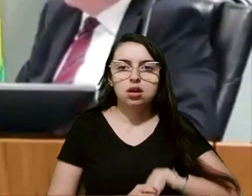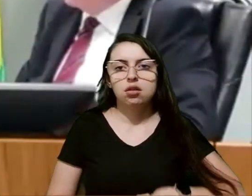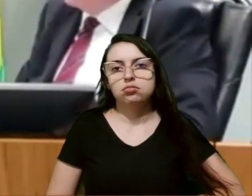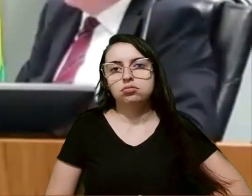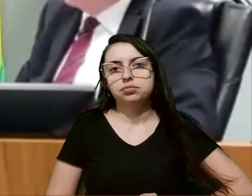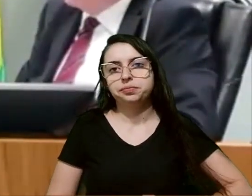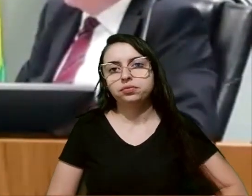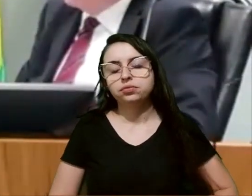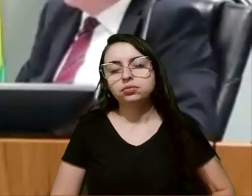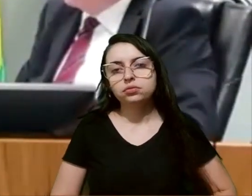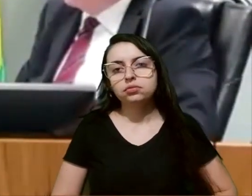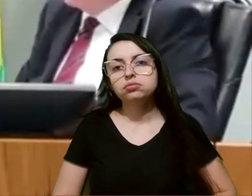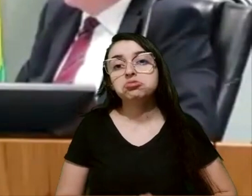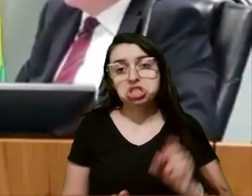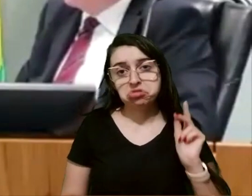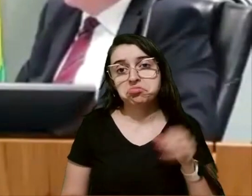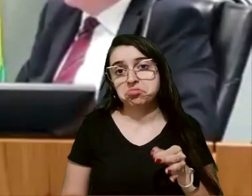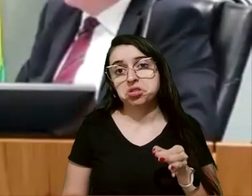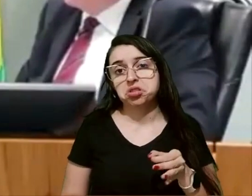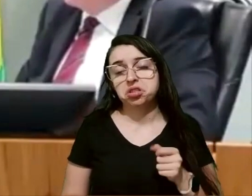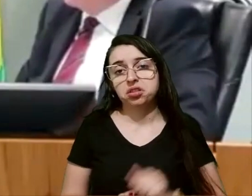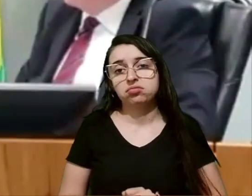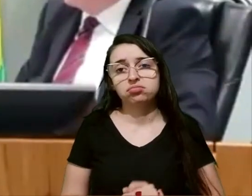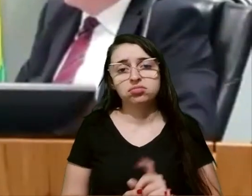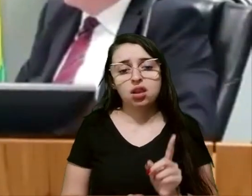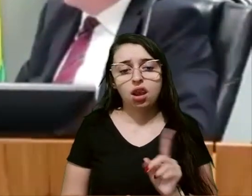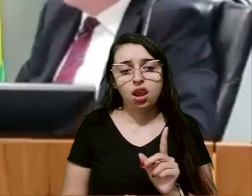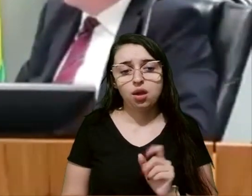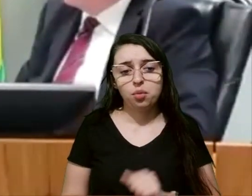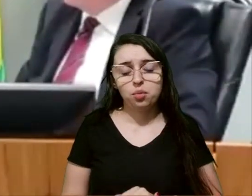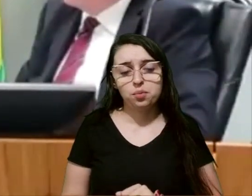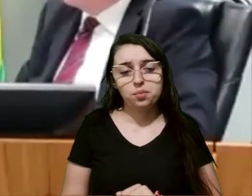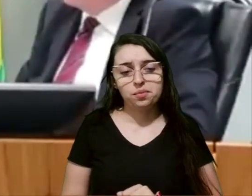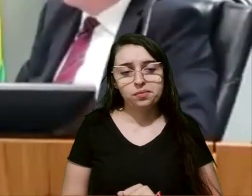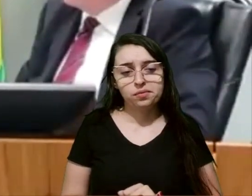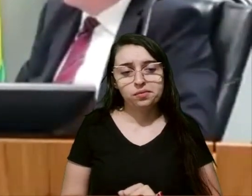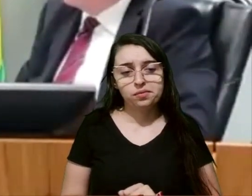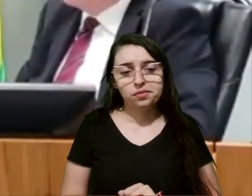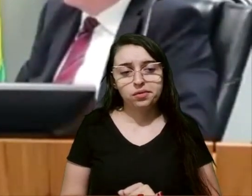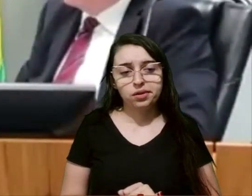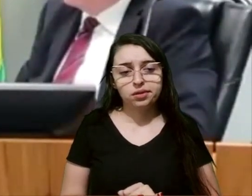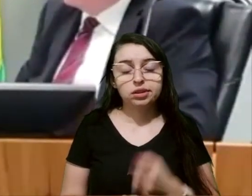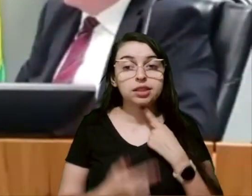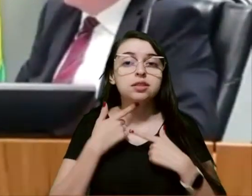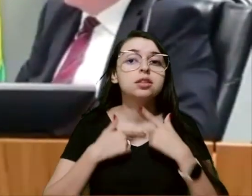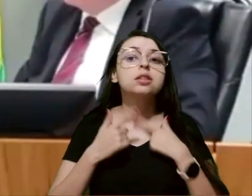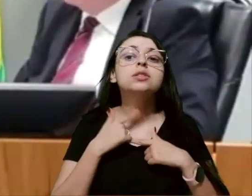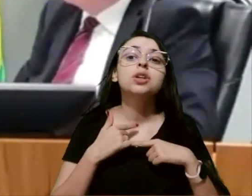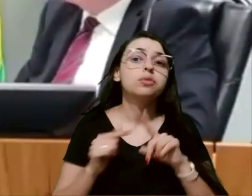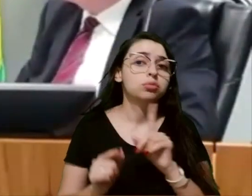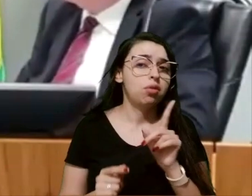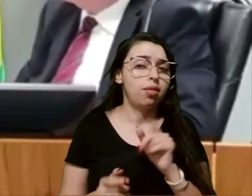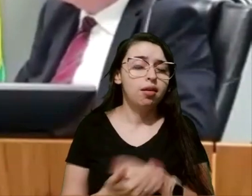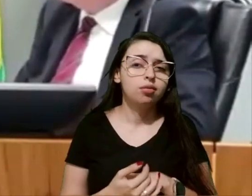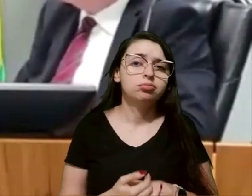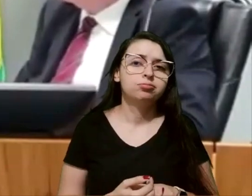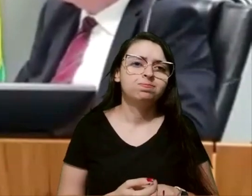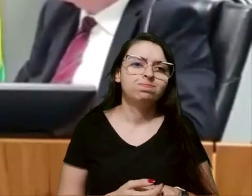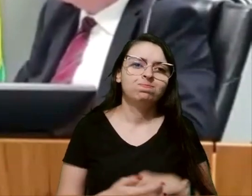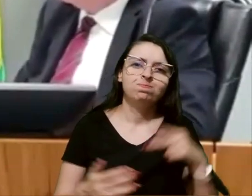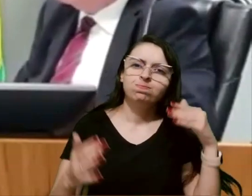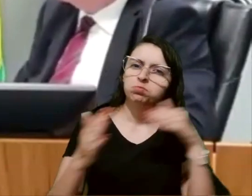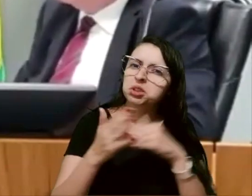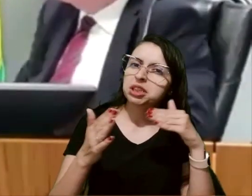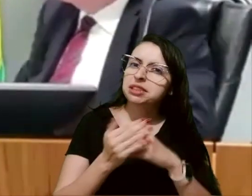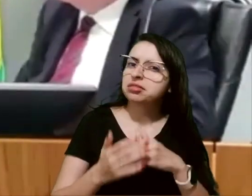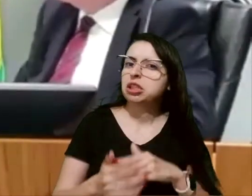judicial, ela, de fato, não, ela não é, ela não é desejável, ela é algo